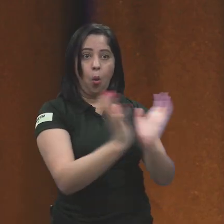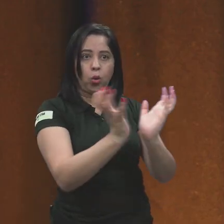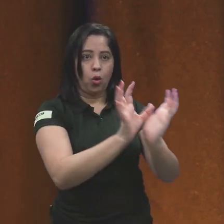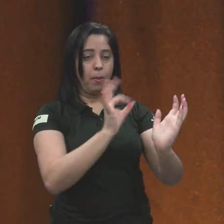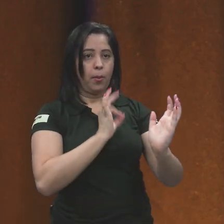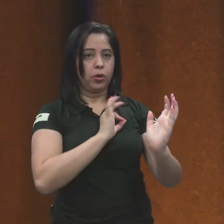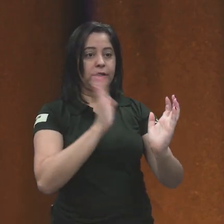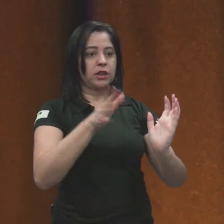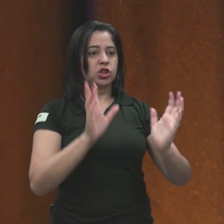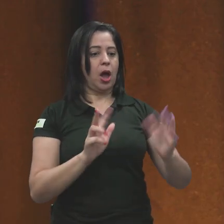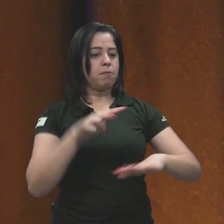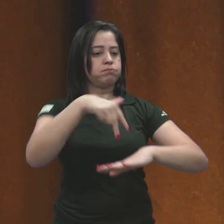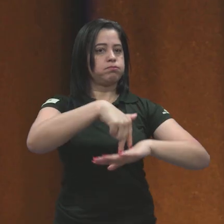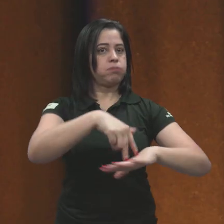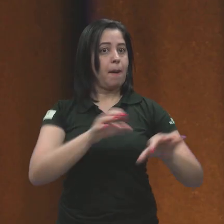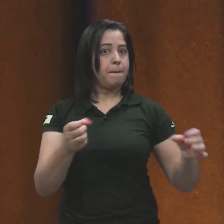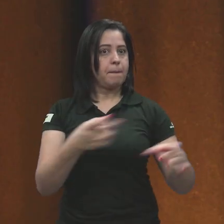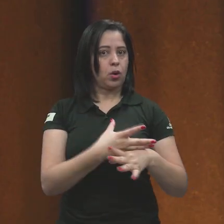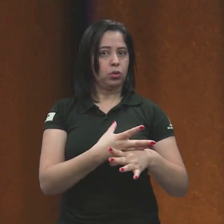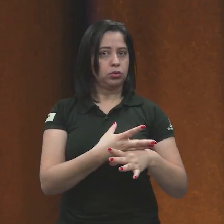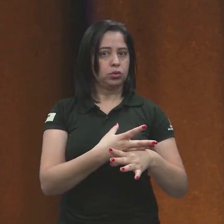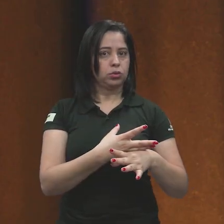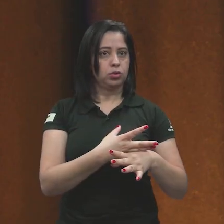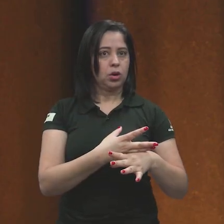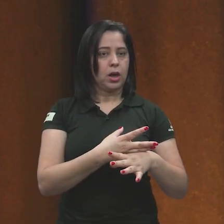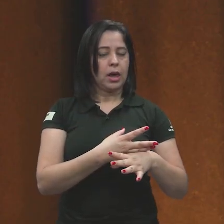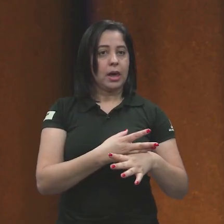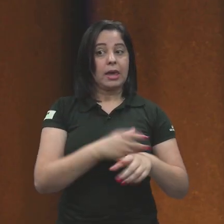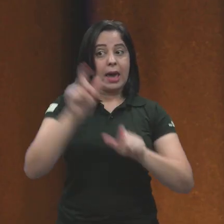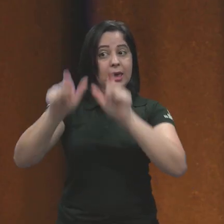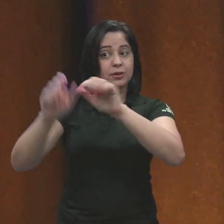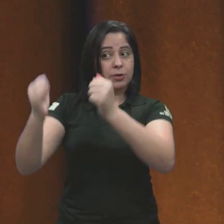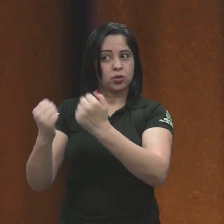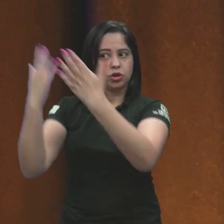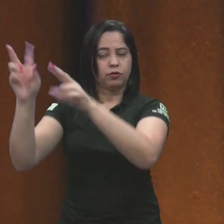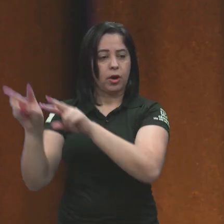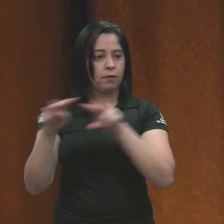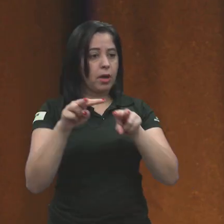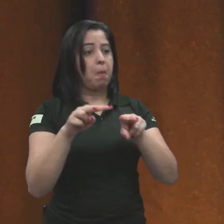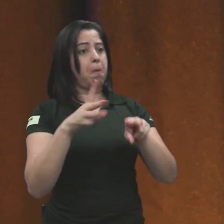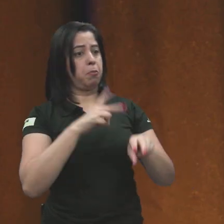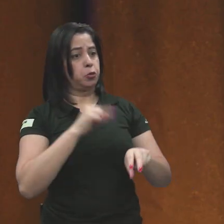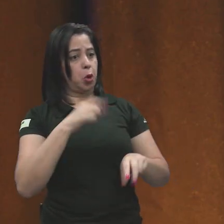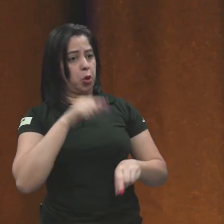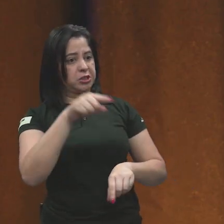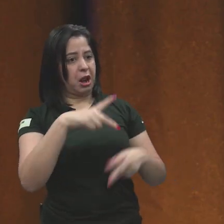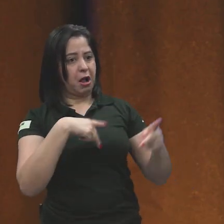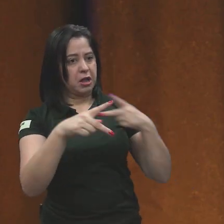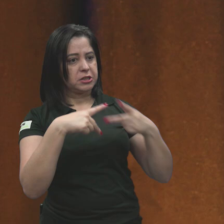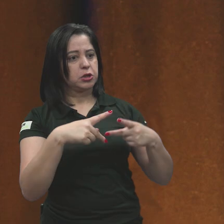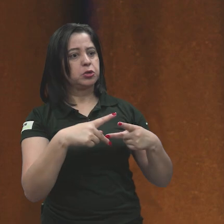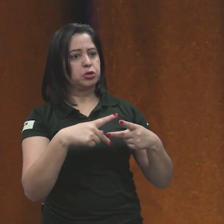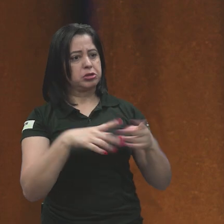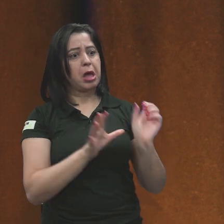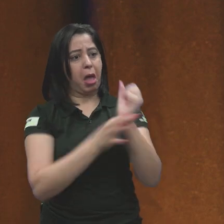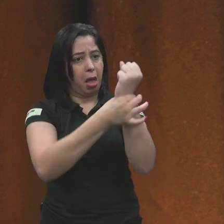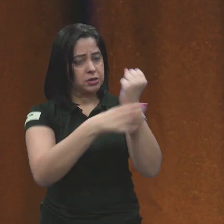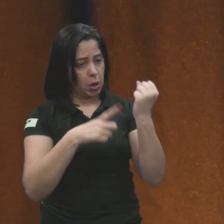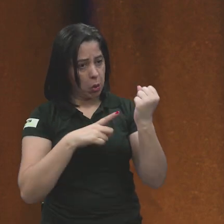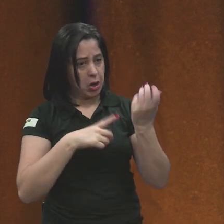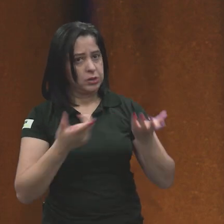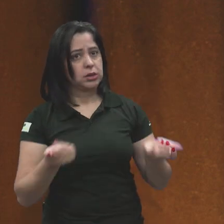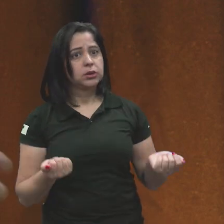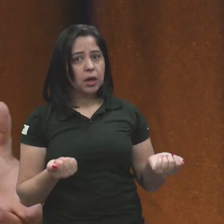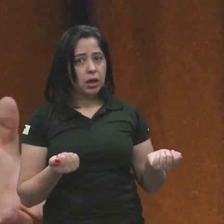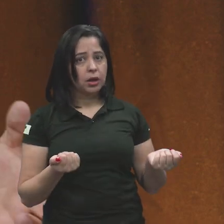abre uma janela, como disse, para que as pessoas vejam São José dos Campos como uma cidade segura e próspera. E falar de São José dos Campos, nós já temos